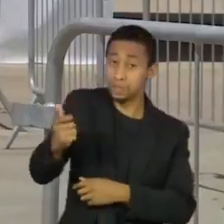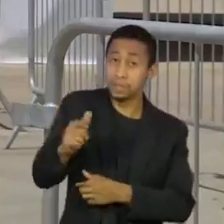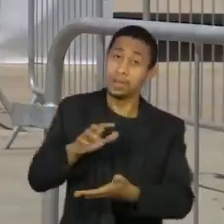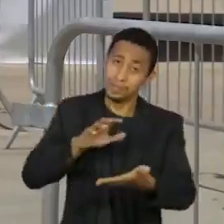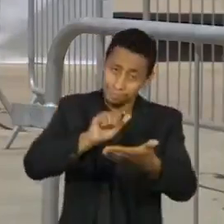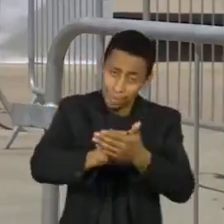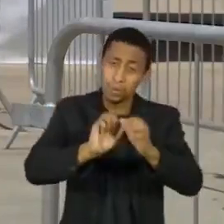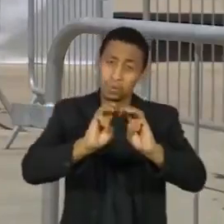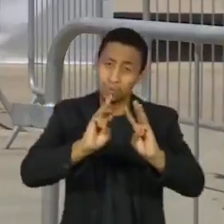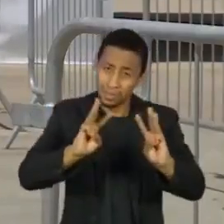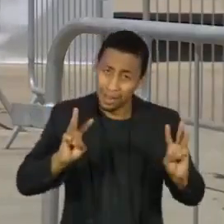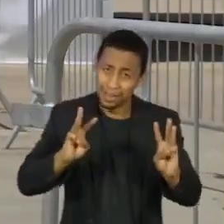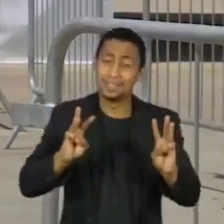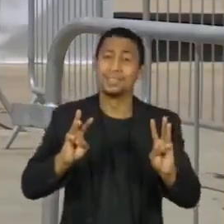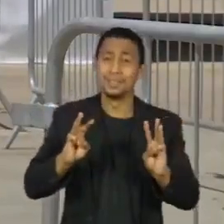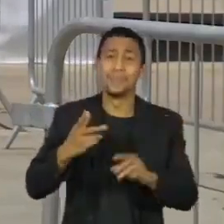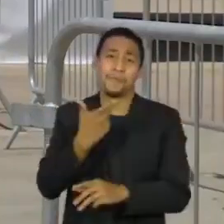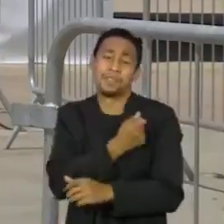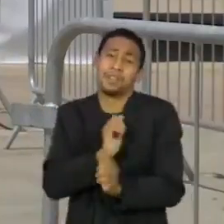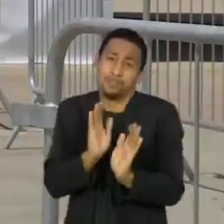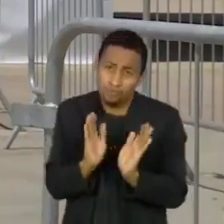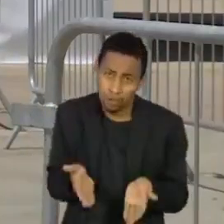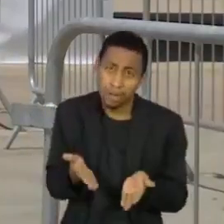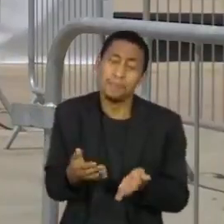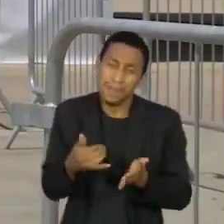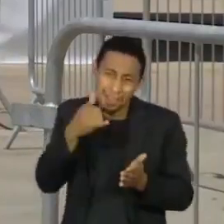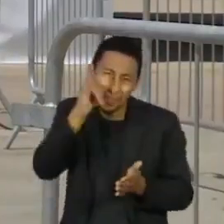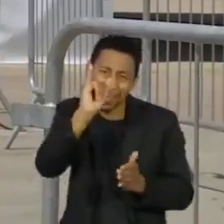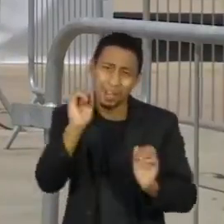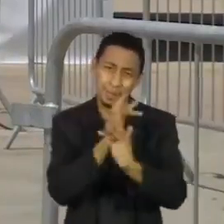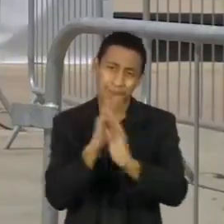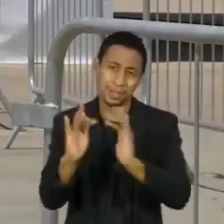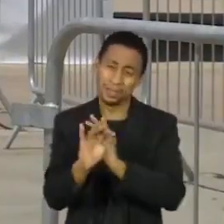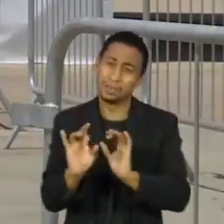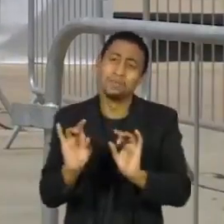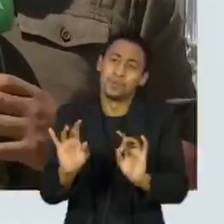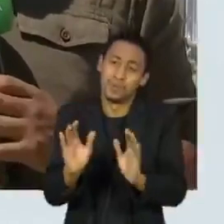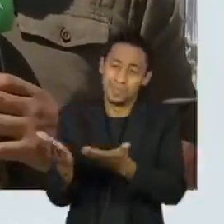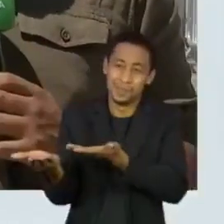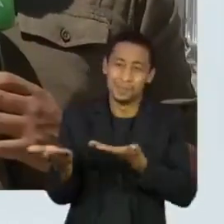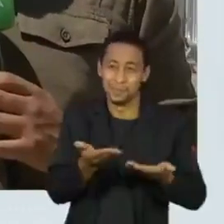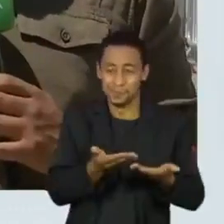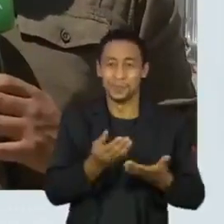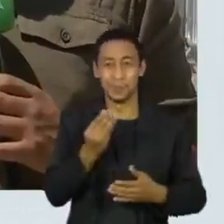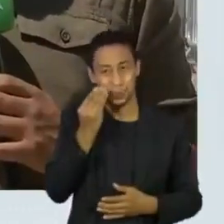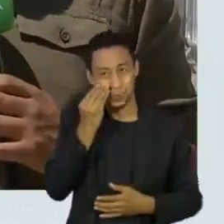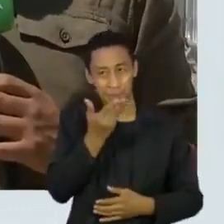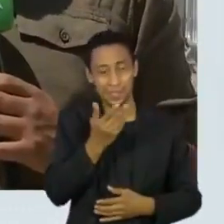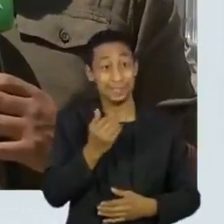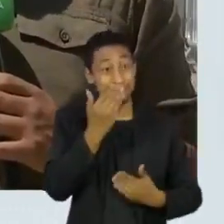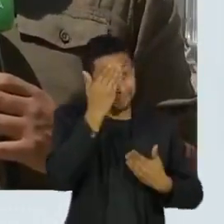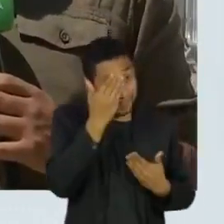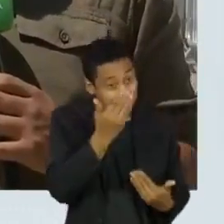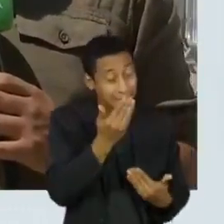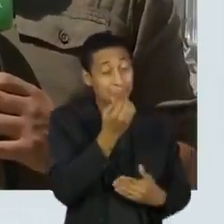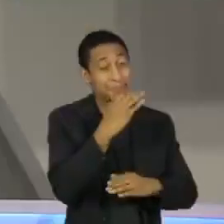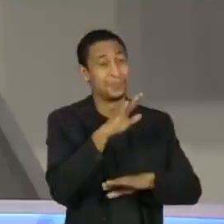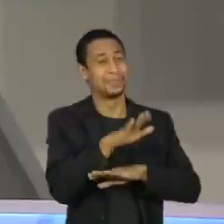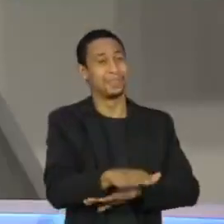vacinajá.sp.gov.br para evitar aí aglomerações nos locais de aplicação. É isso, a gente volta com vocês aí no estúdio. Obrigada, Felipe. Boa tarde.